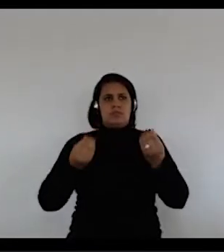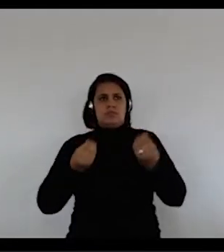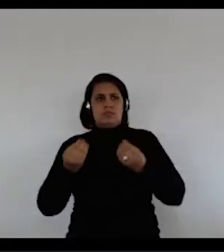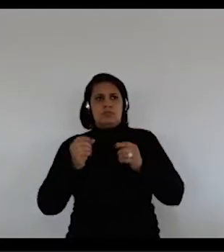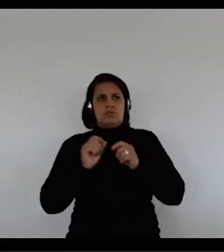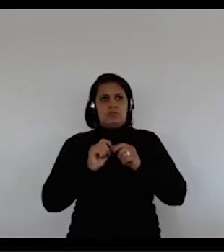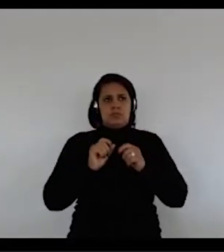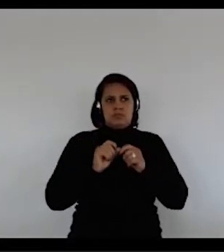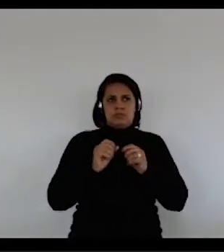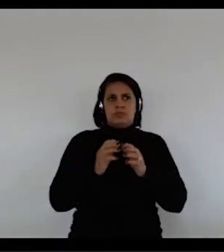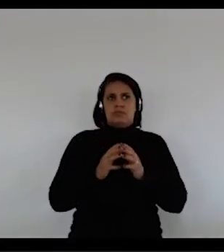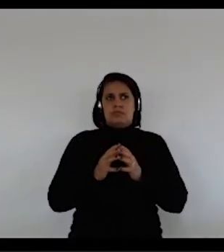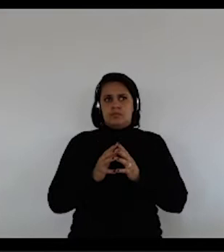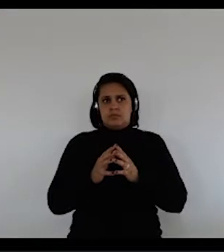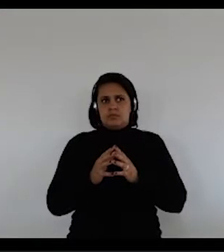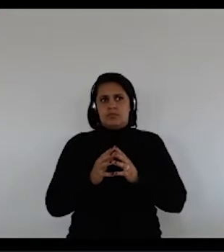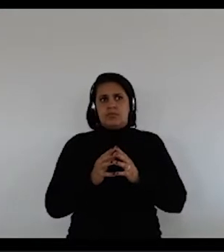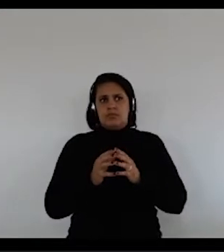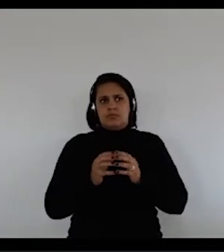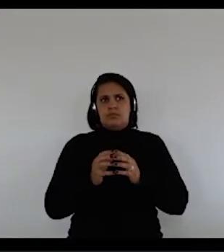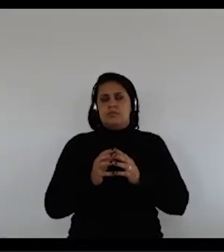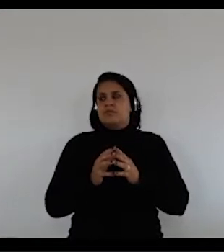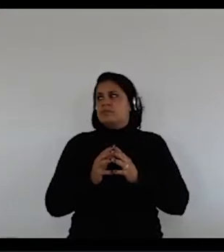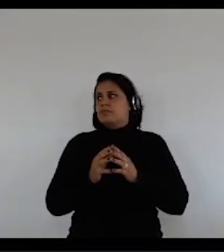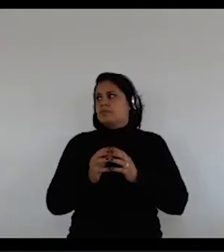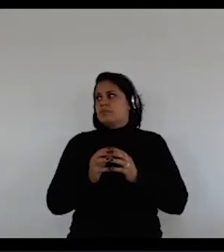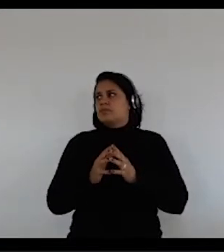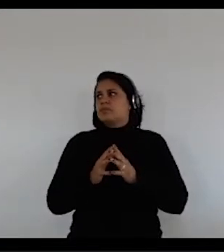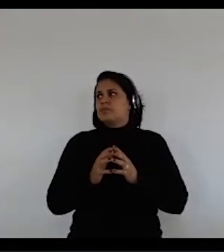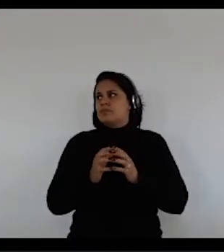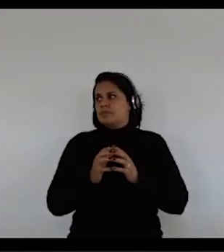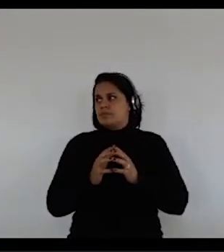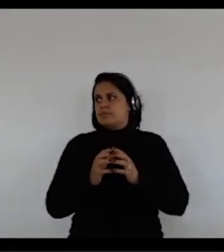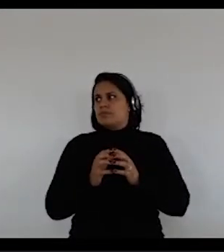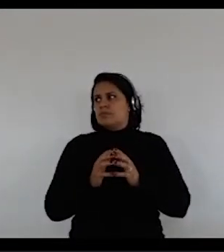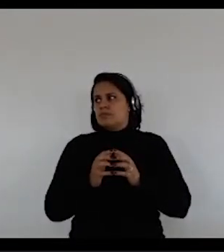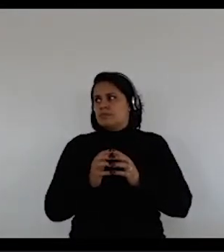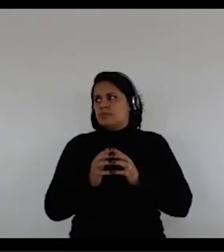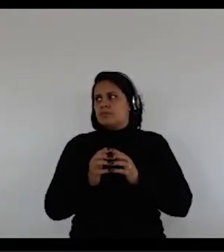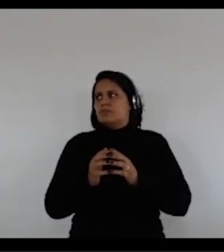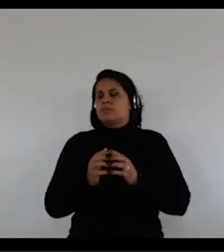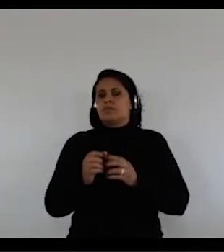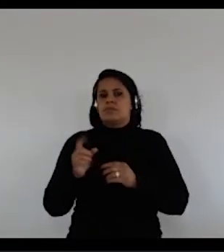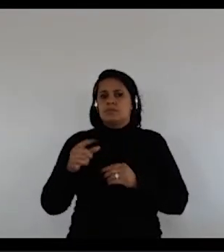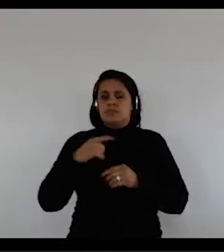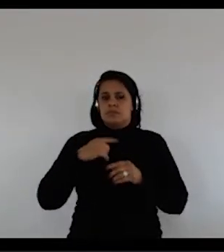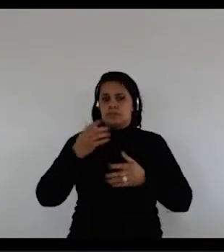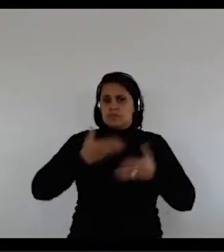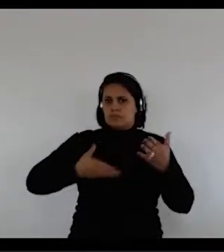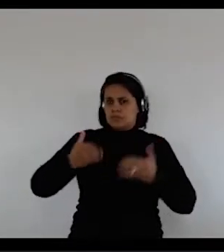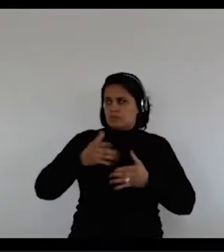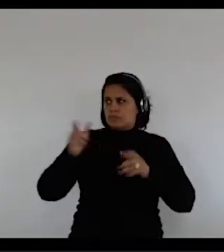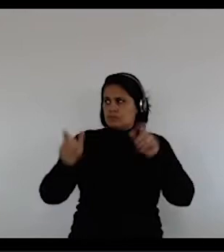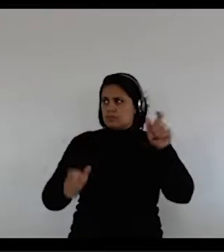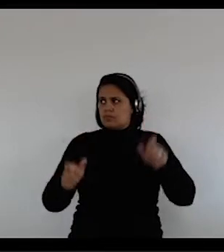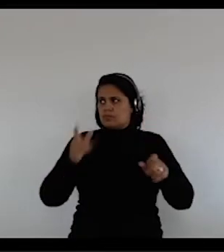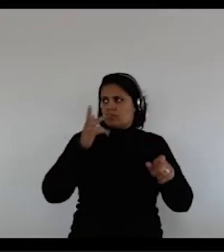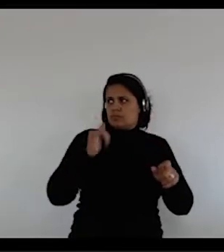para reequilibrar, como dizia, as situações entre os